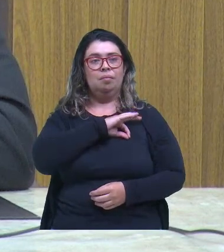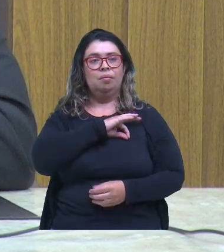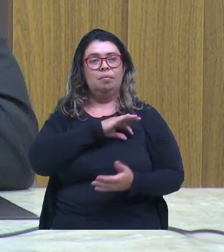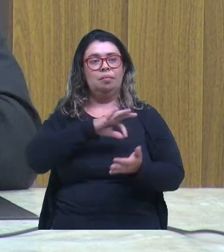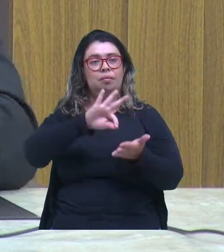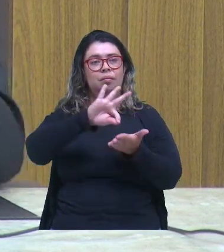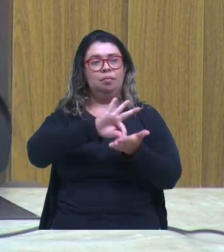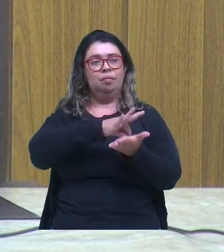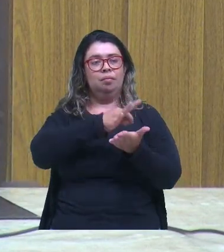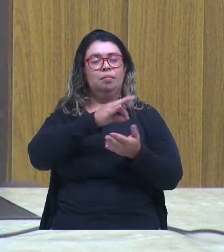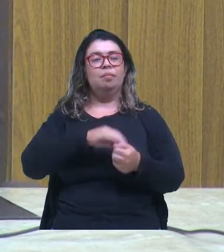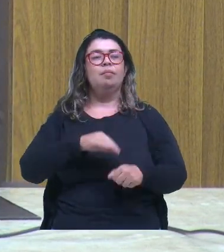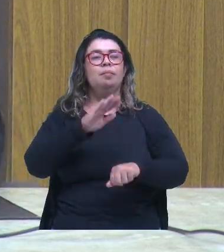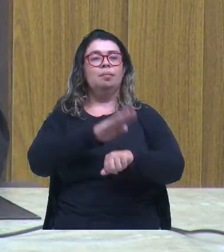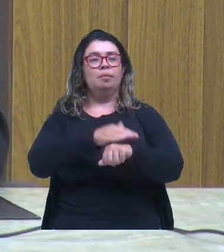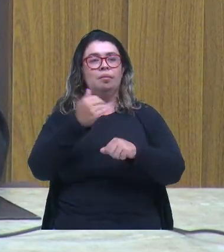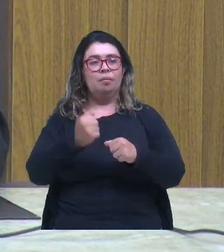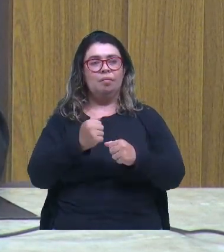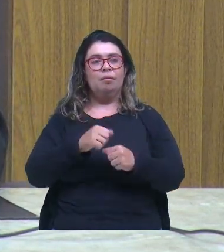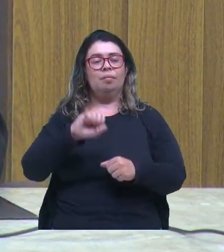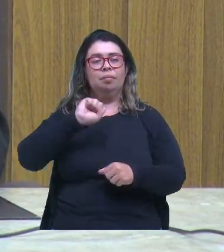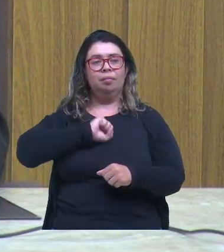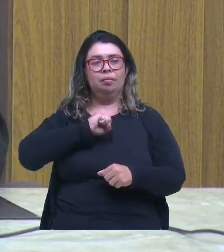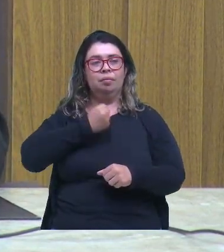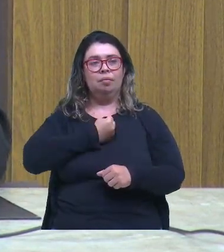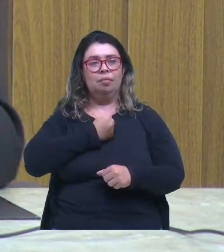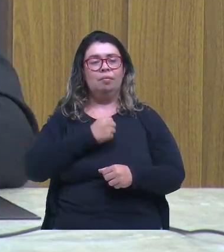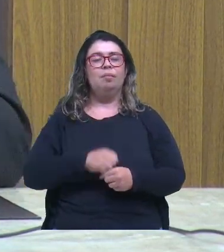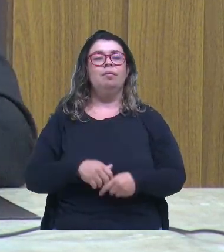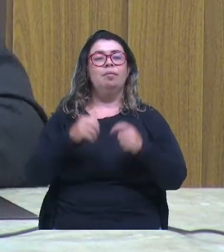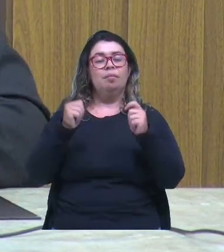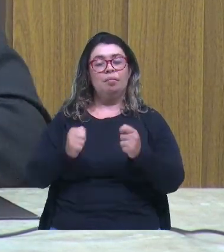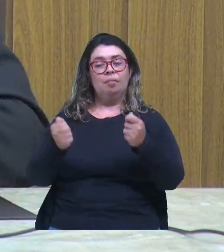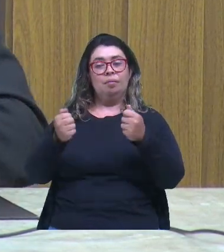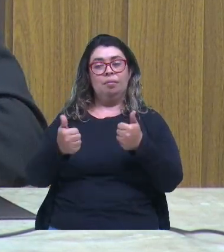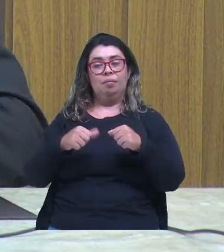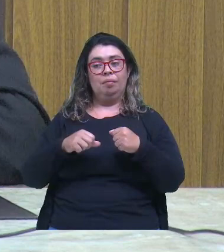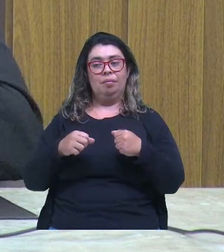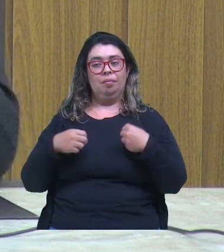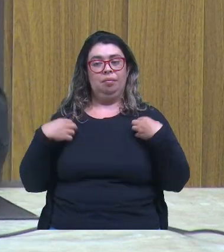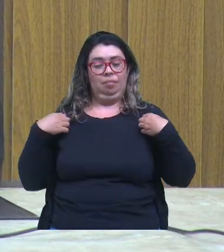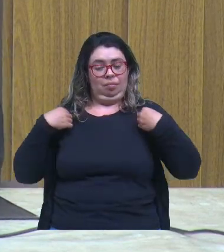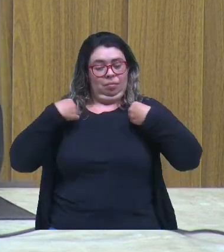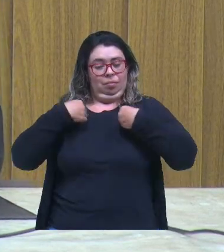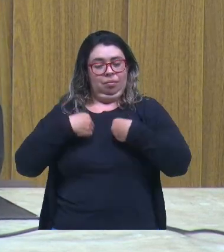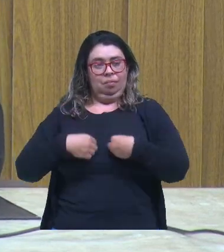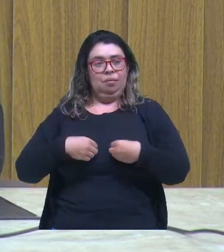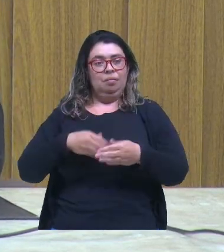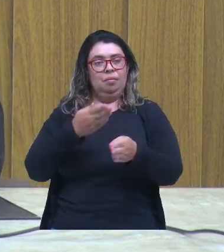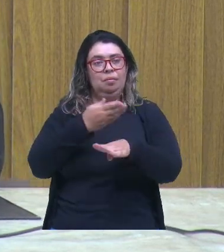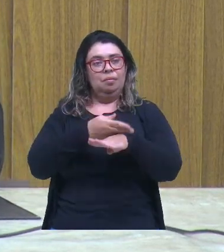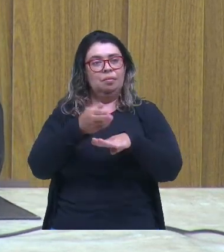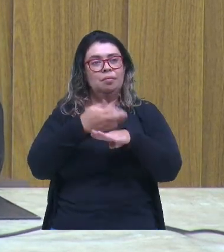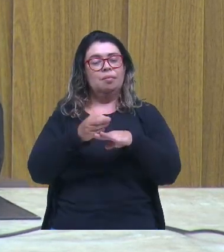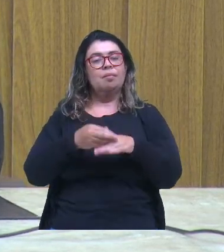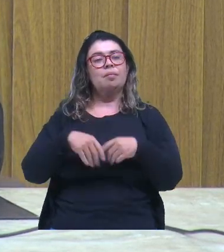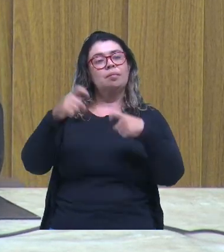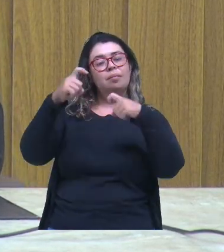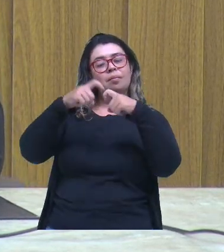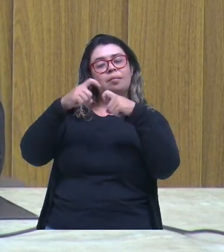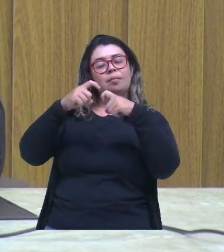igualmente vocacionado e abnegado. O hábito pode ser o jaleco do médico ou da médica que